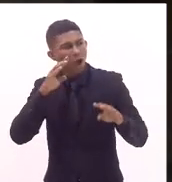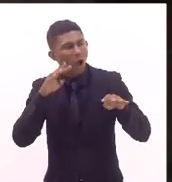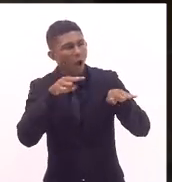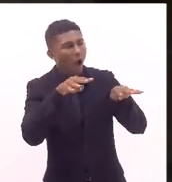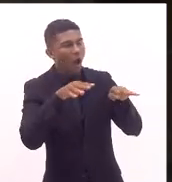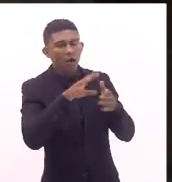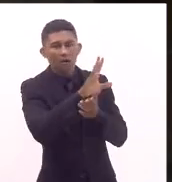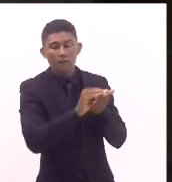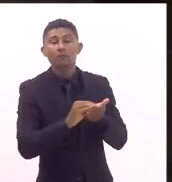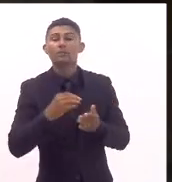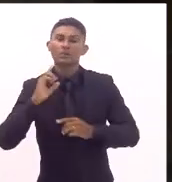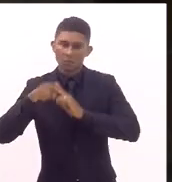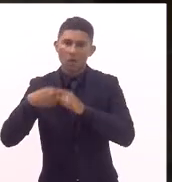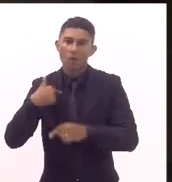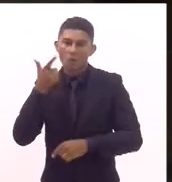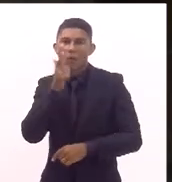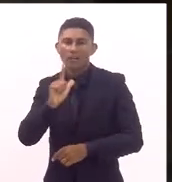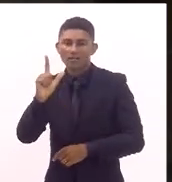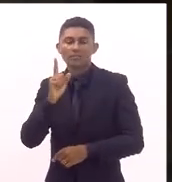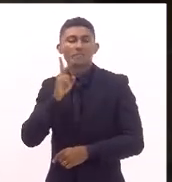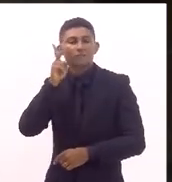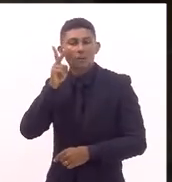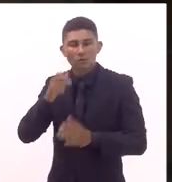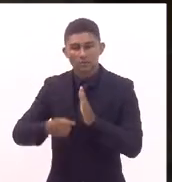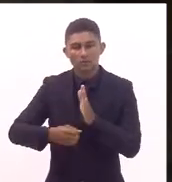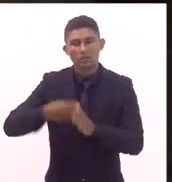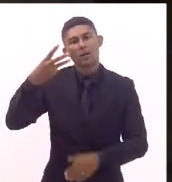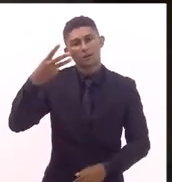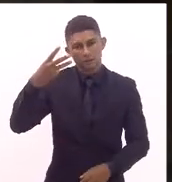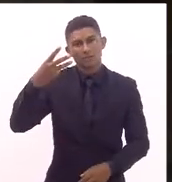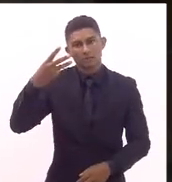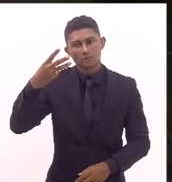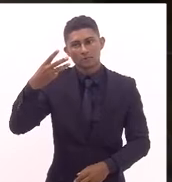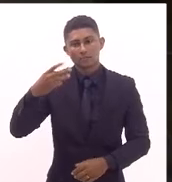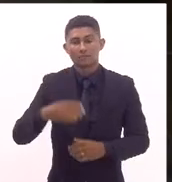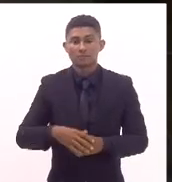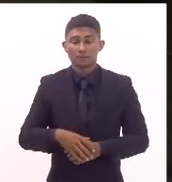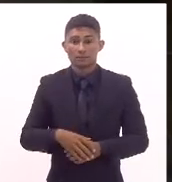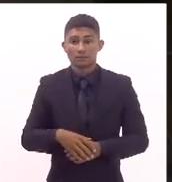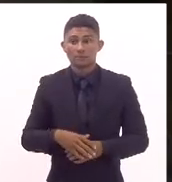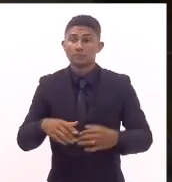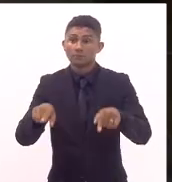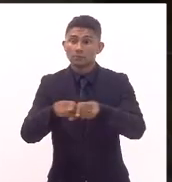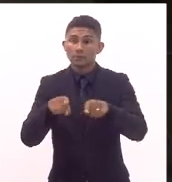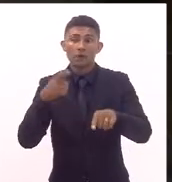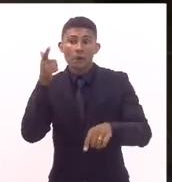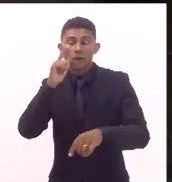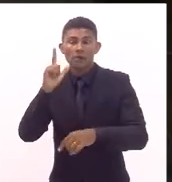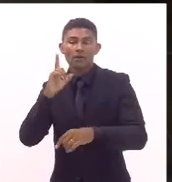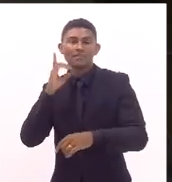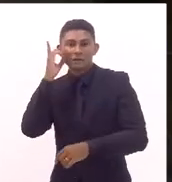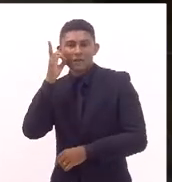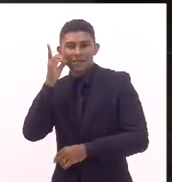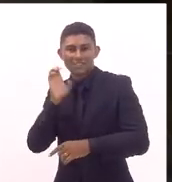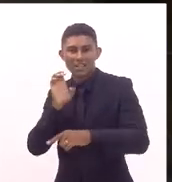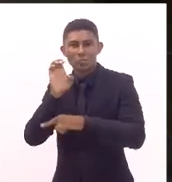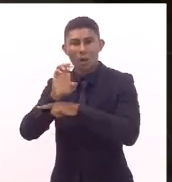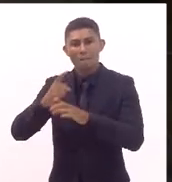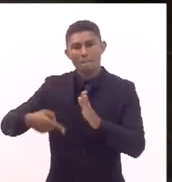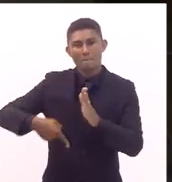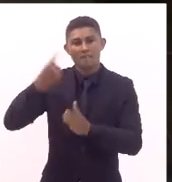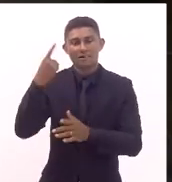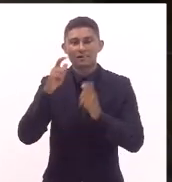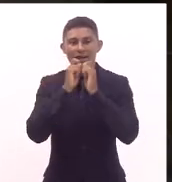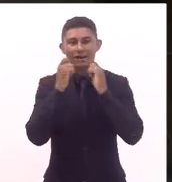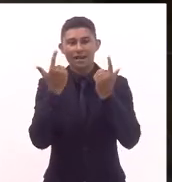tive três mandato de vereadora eu vou mandar não né de deputado estadual na alerj e tudo inspirado